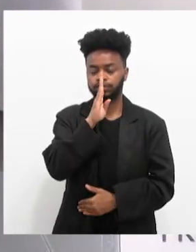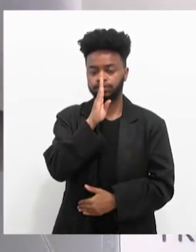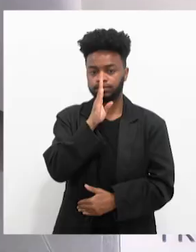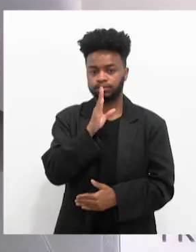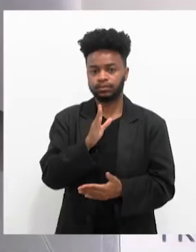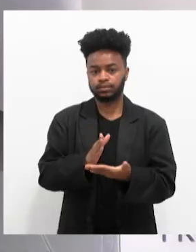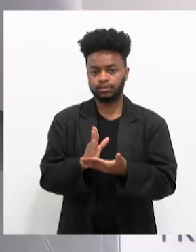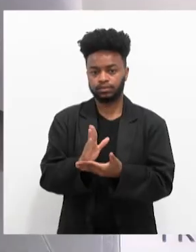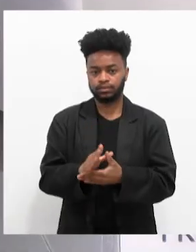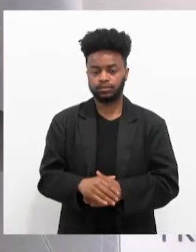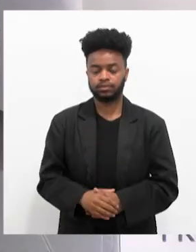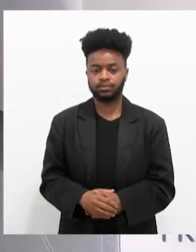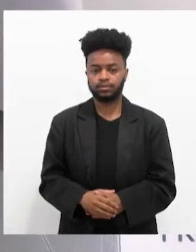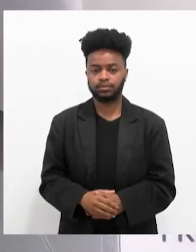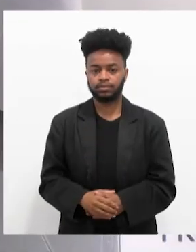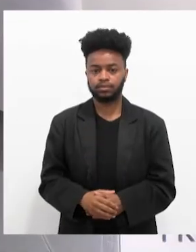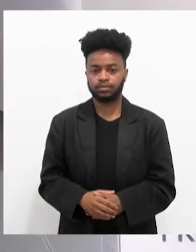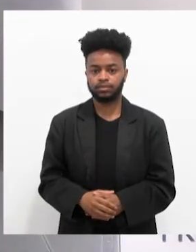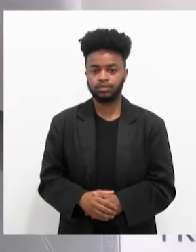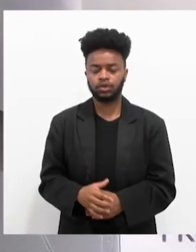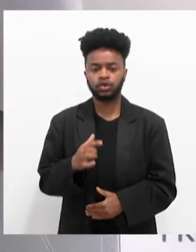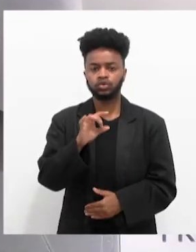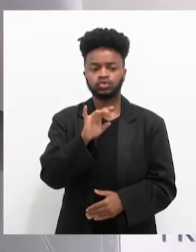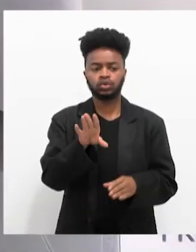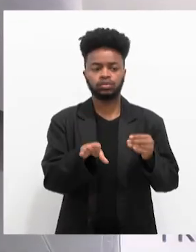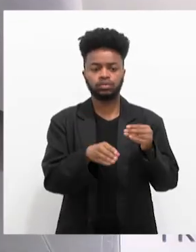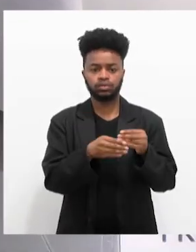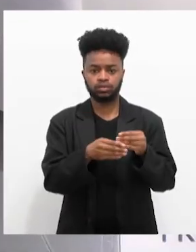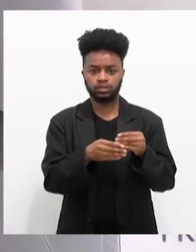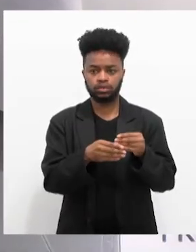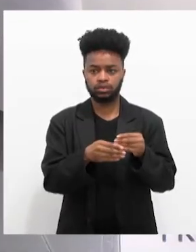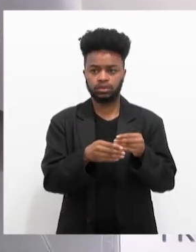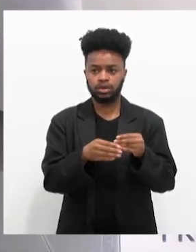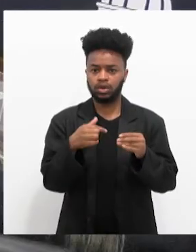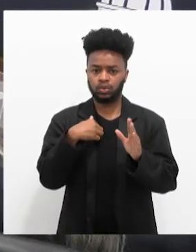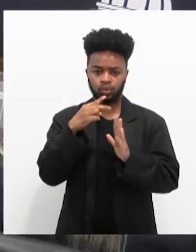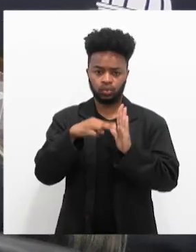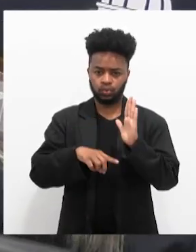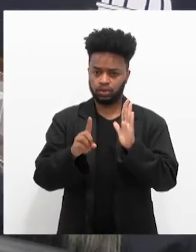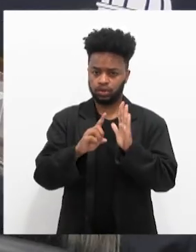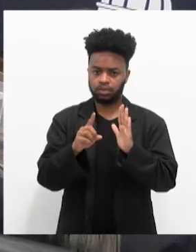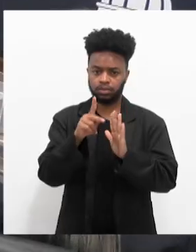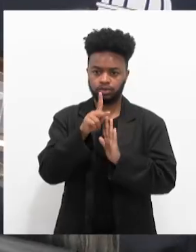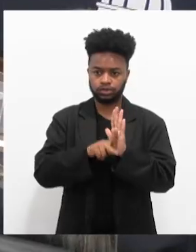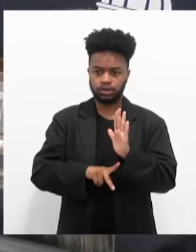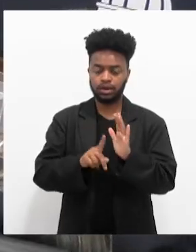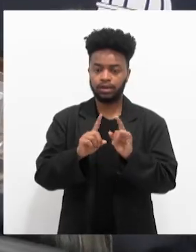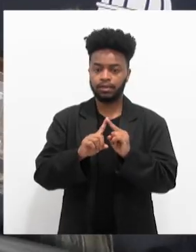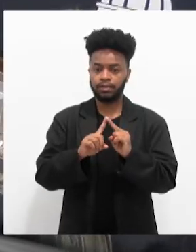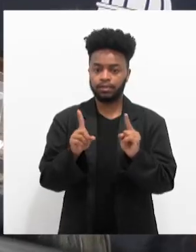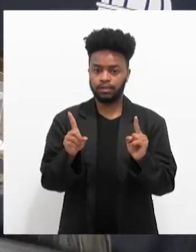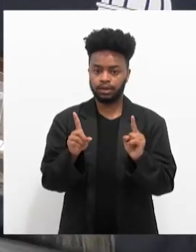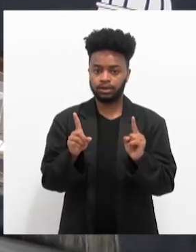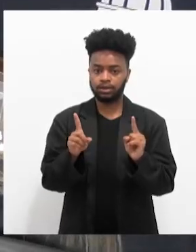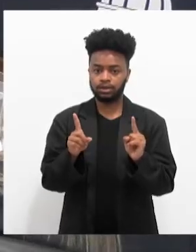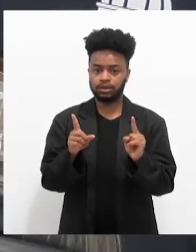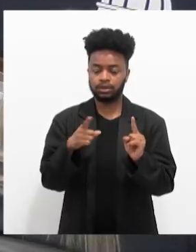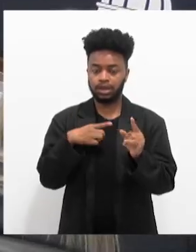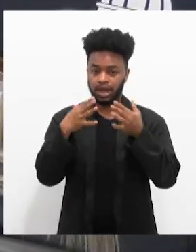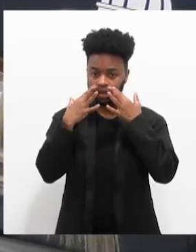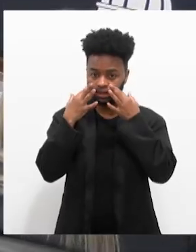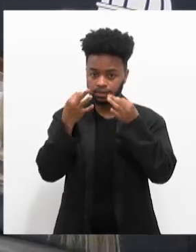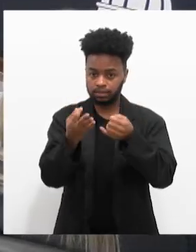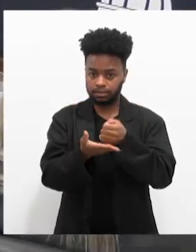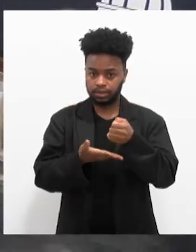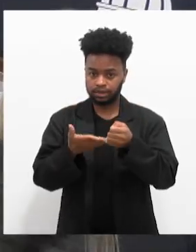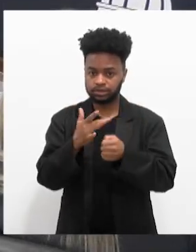estão, aprovado. Presidente, só uma observação. Deputado Serafini. Não li o projeto inteiro, mas como a atenção básica à saúde